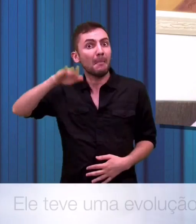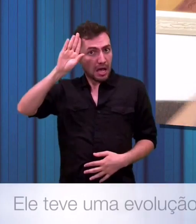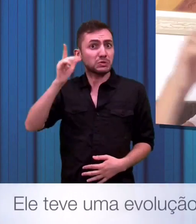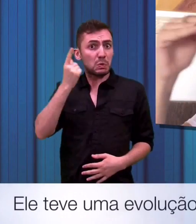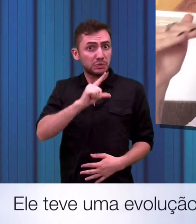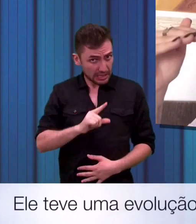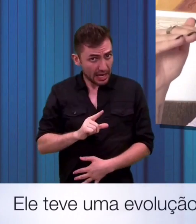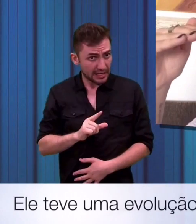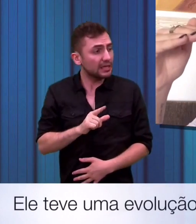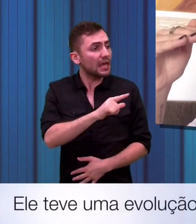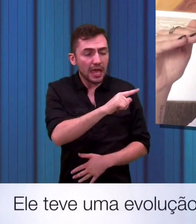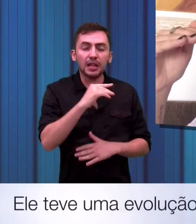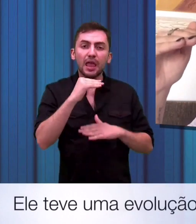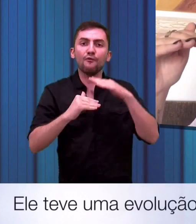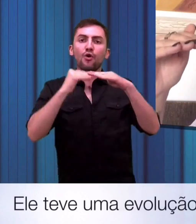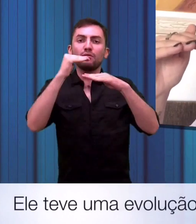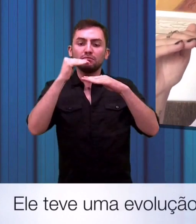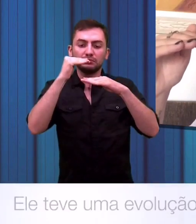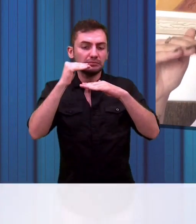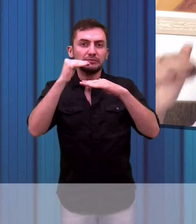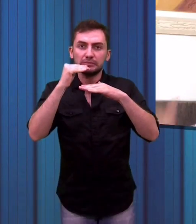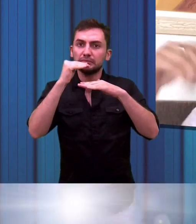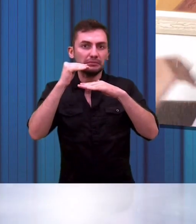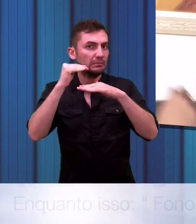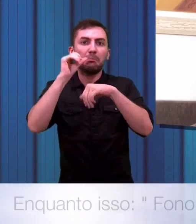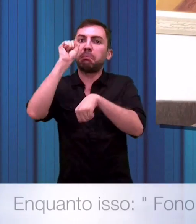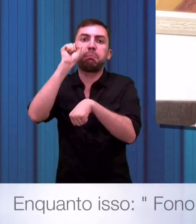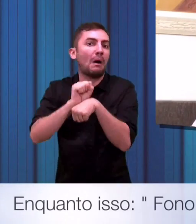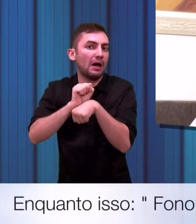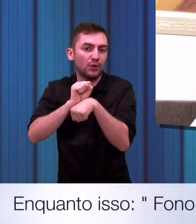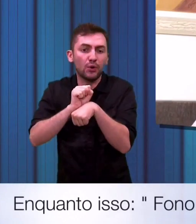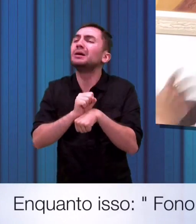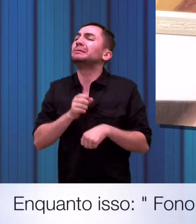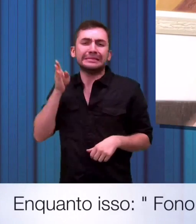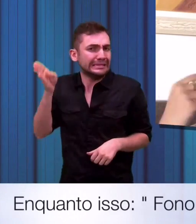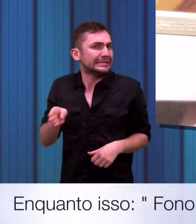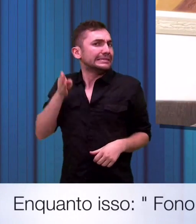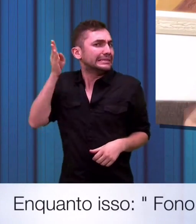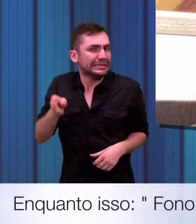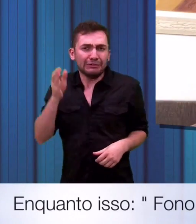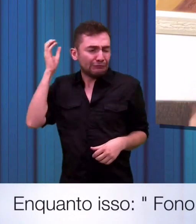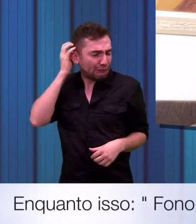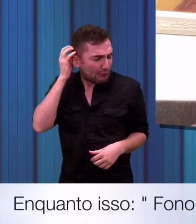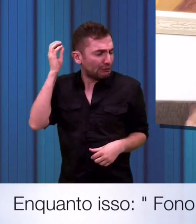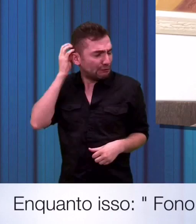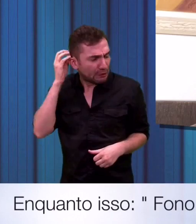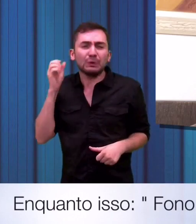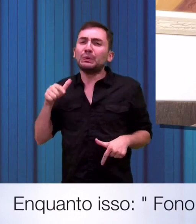dBs. Ele teve uma evolução e acabou estacionando. Enquanto isso, fono.